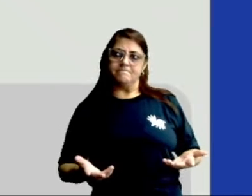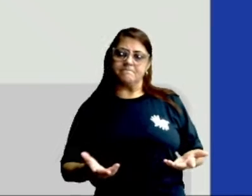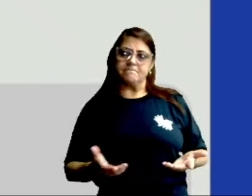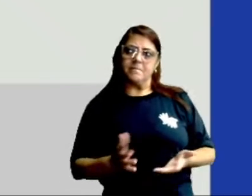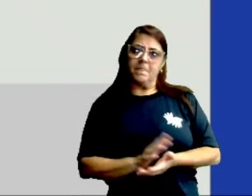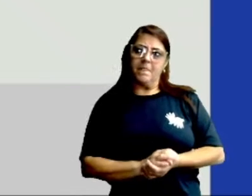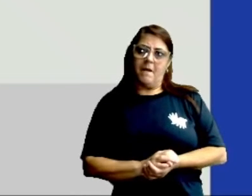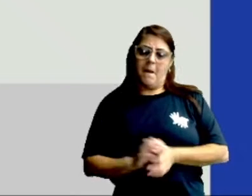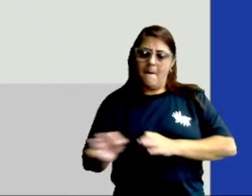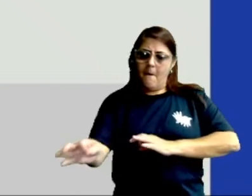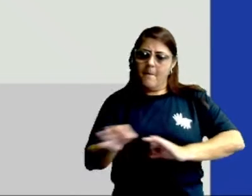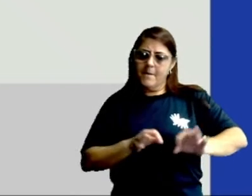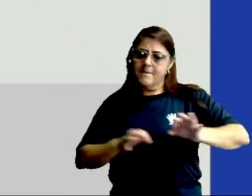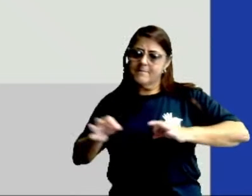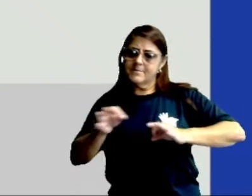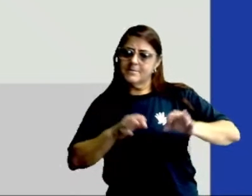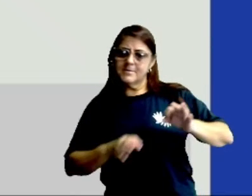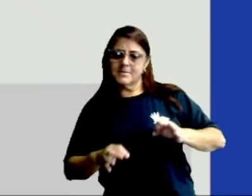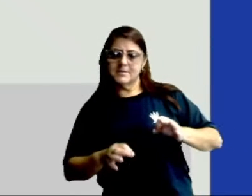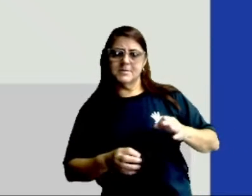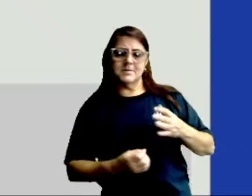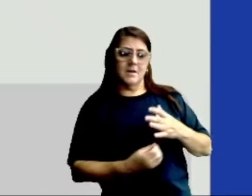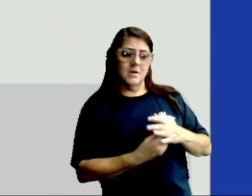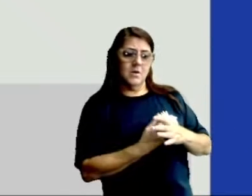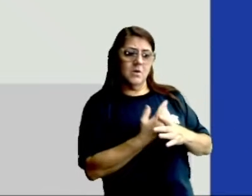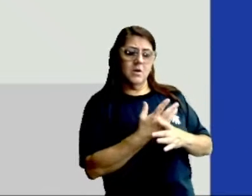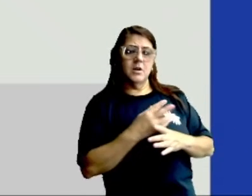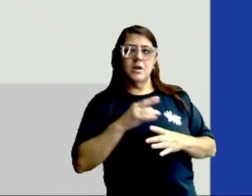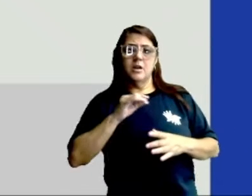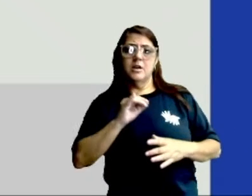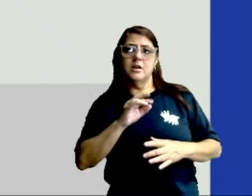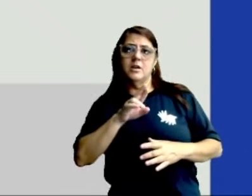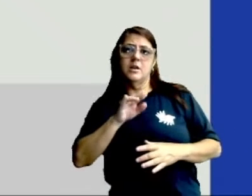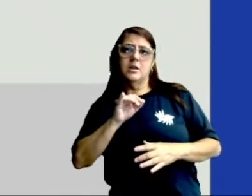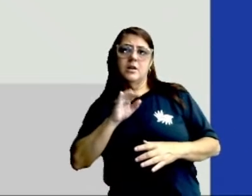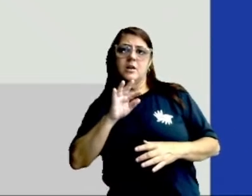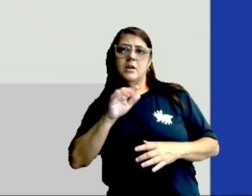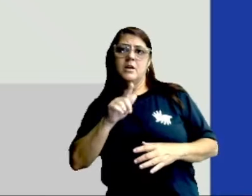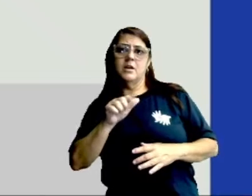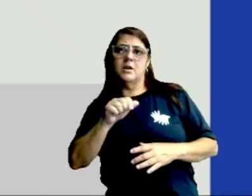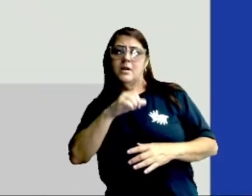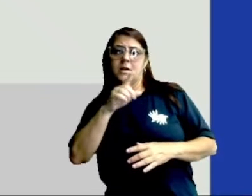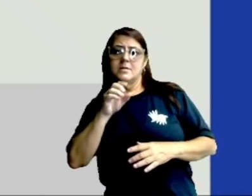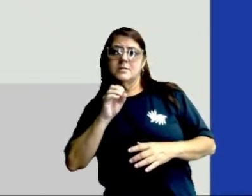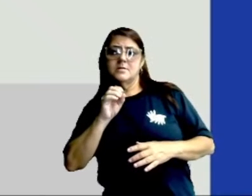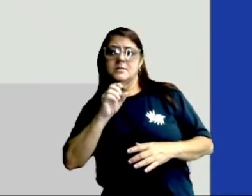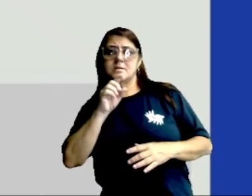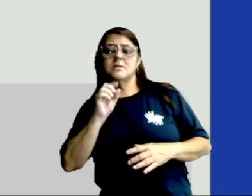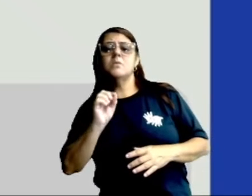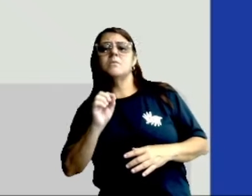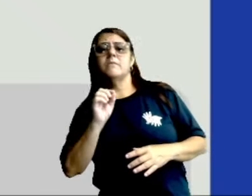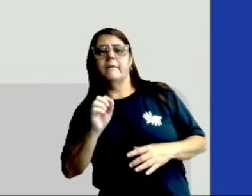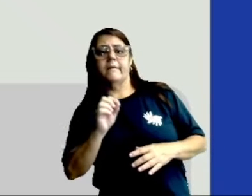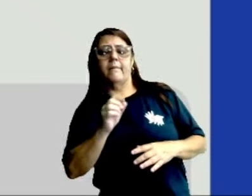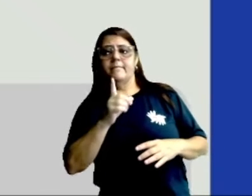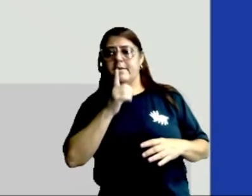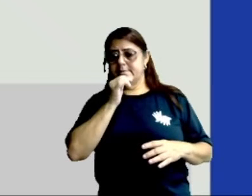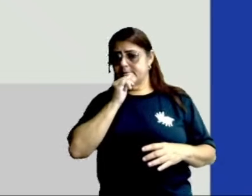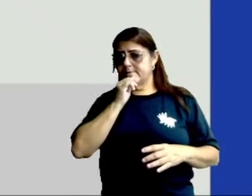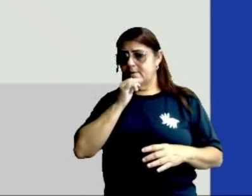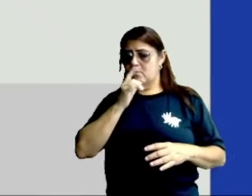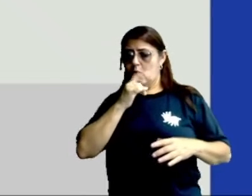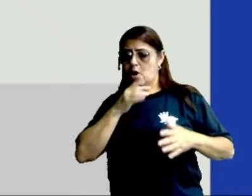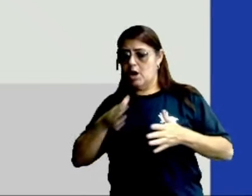para poder organizar o processo de irrigação professor que era irrigação Eles tiraram as águas dos rios para poder irrigar